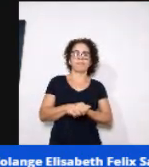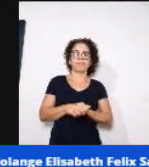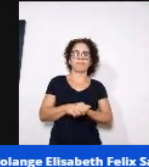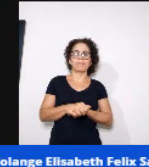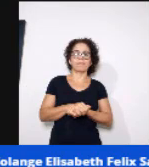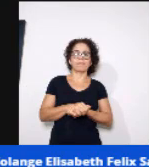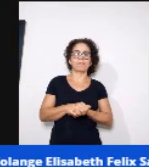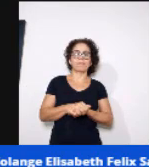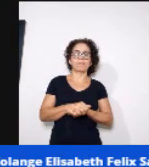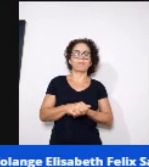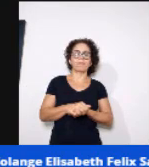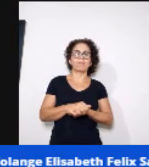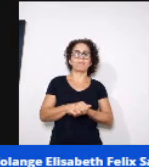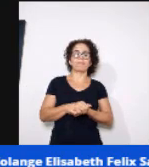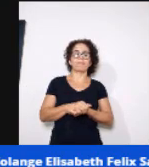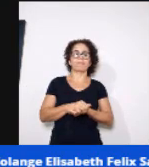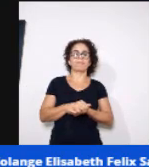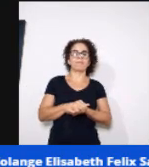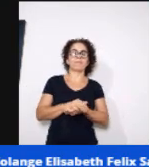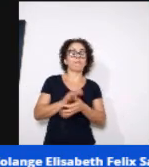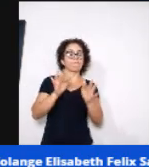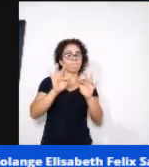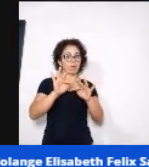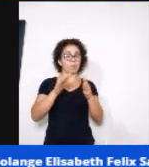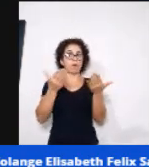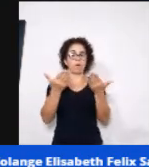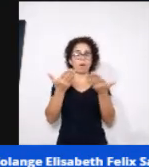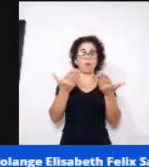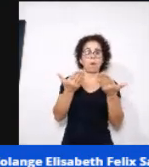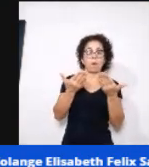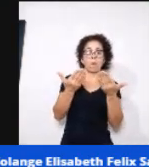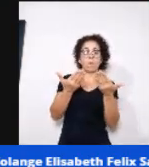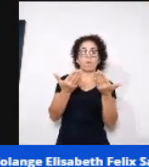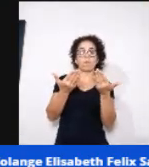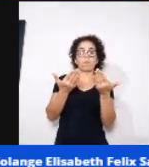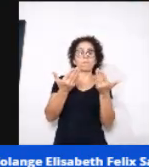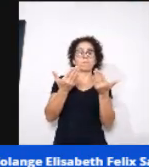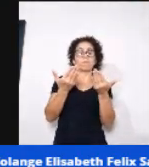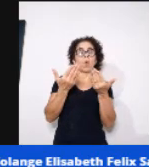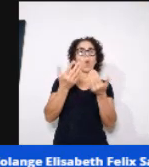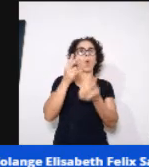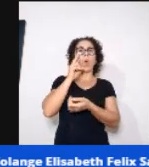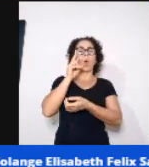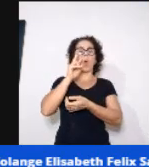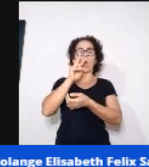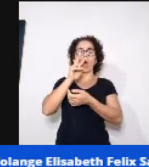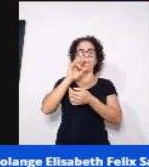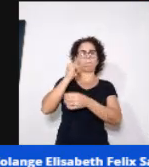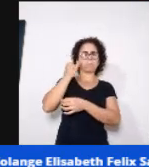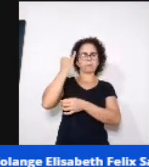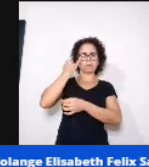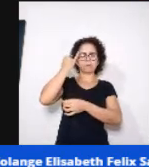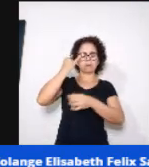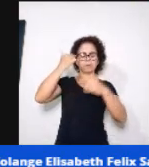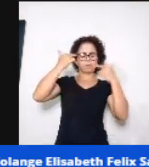E fechamento, tá? Agora, pessoal. Então, claro que quando a gente... Olha a importância da linguagem corporal e da